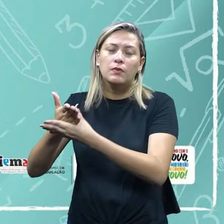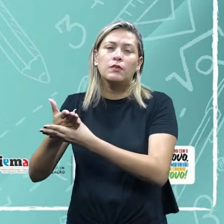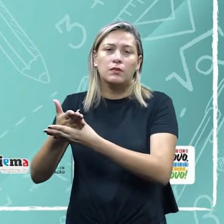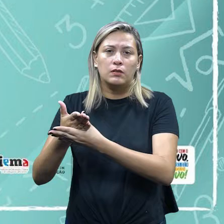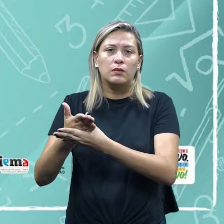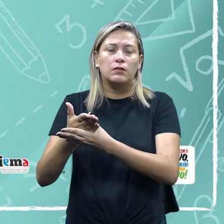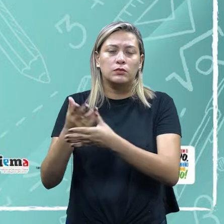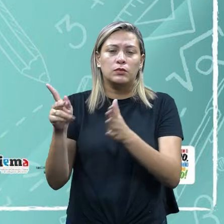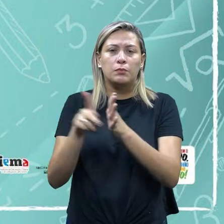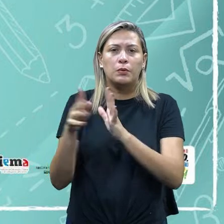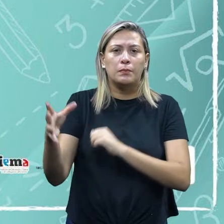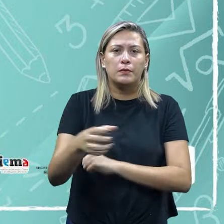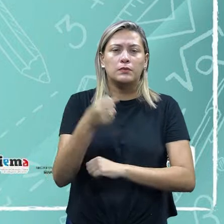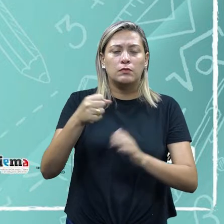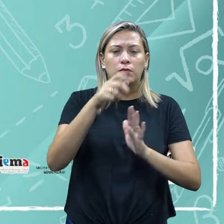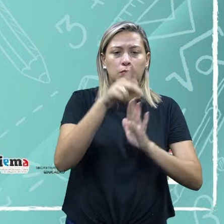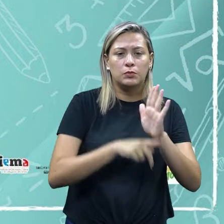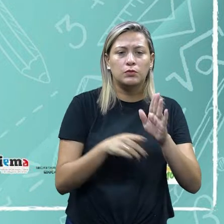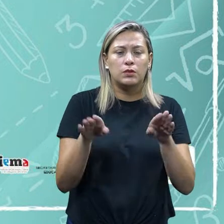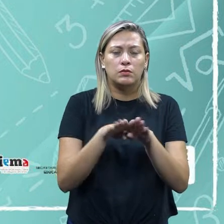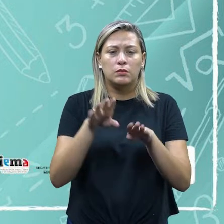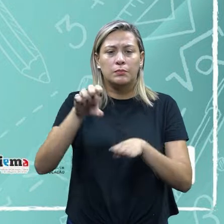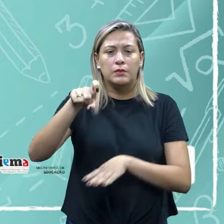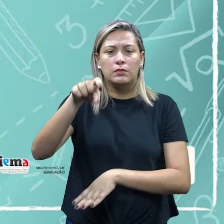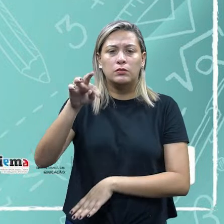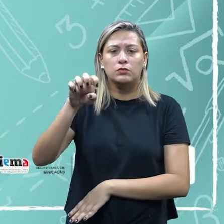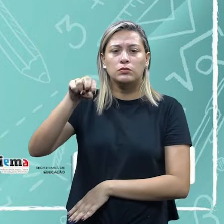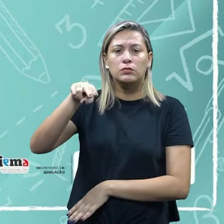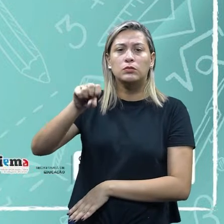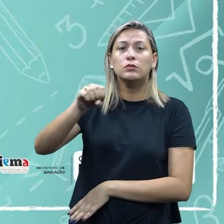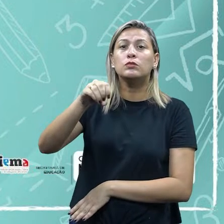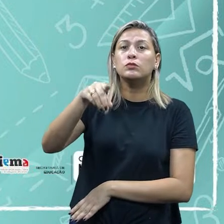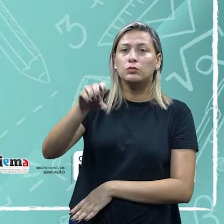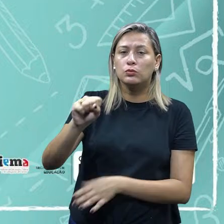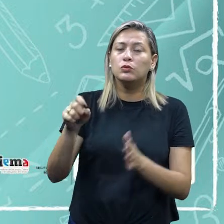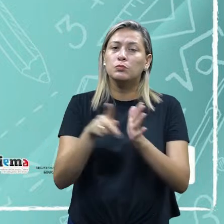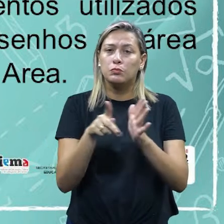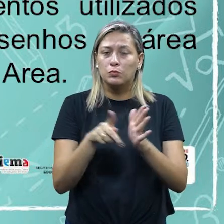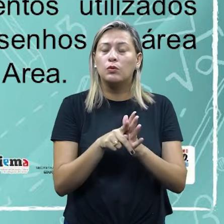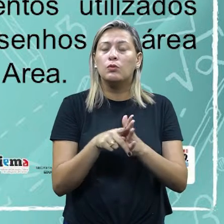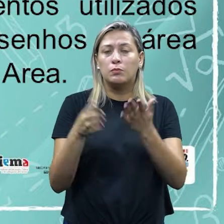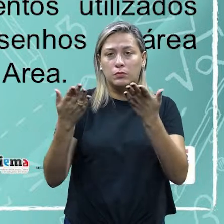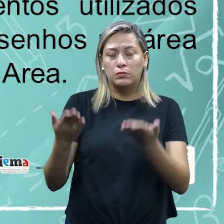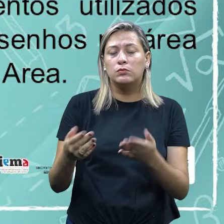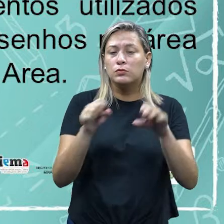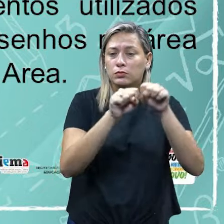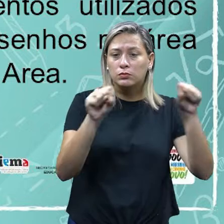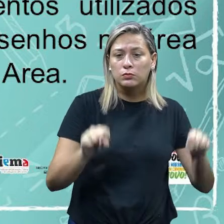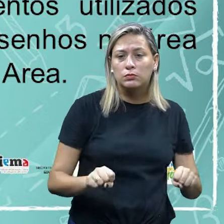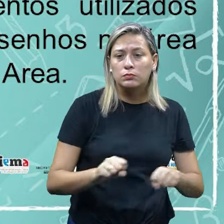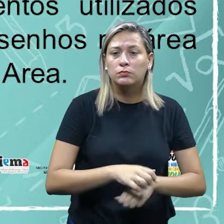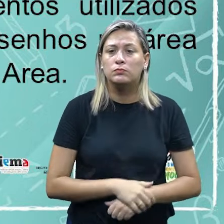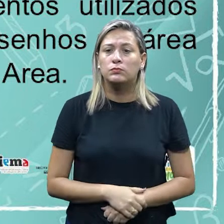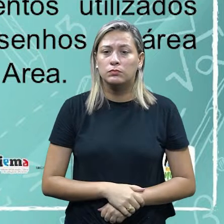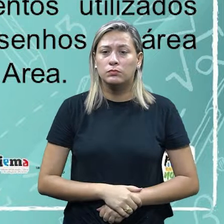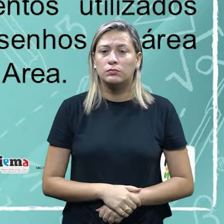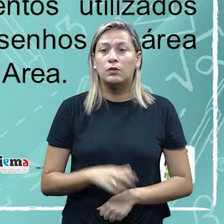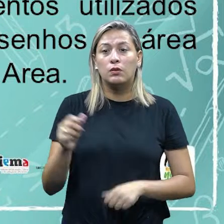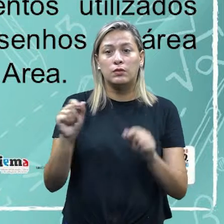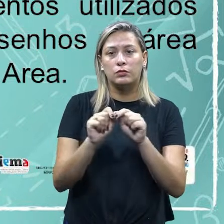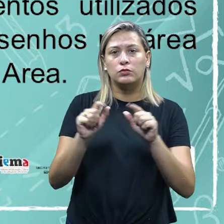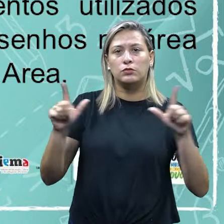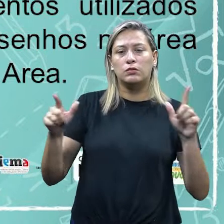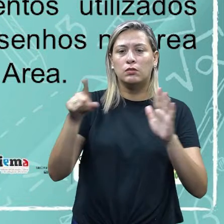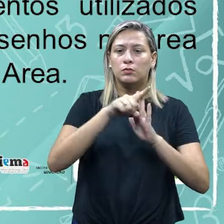você consegue ver algumas extensões que o próprio AutoCAD oferece, tá ok? E aí a gente tem a janela do programa,